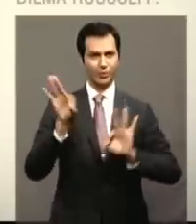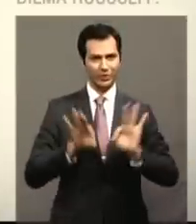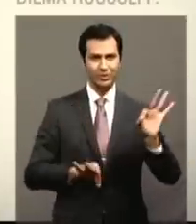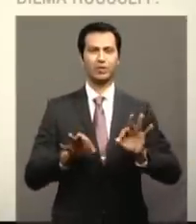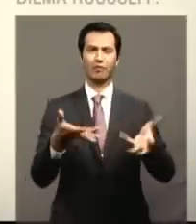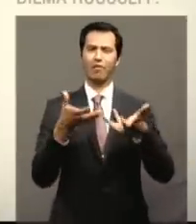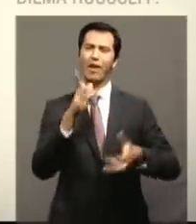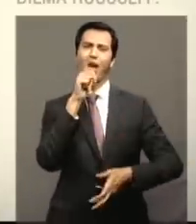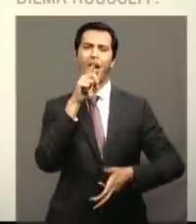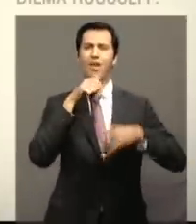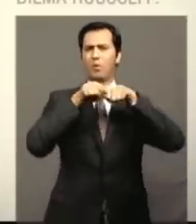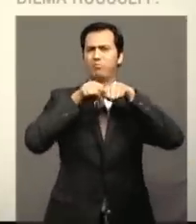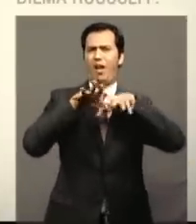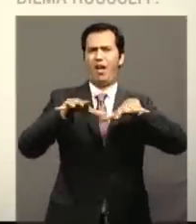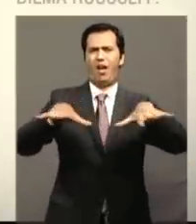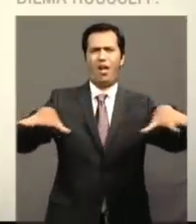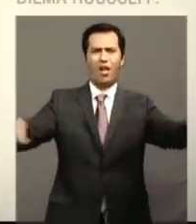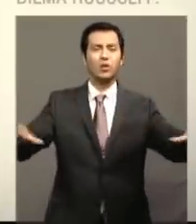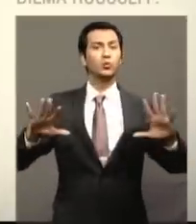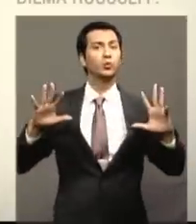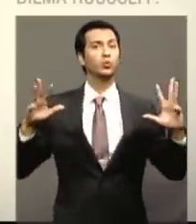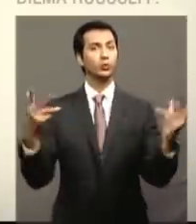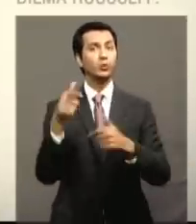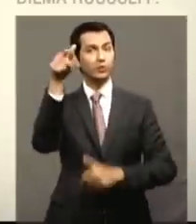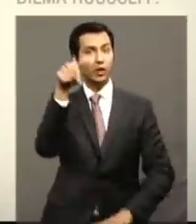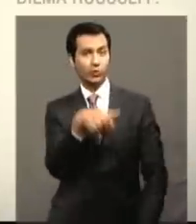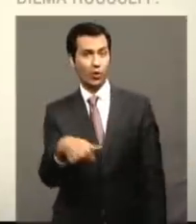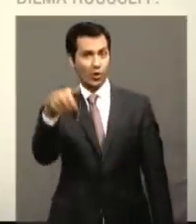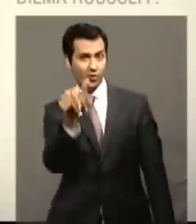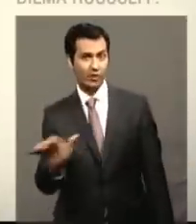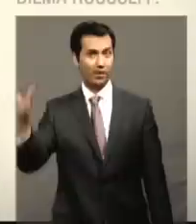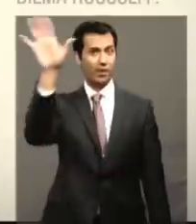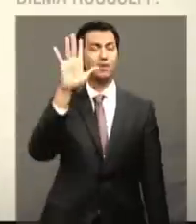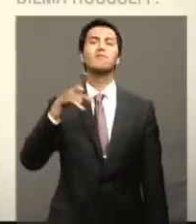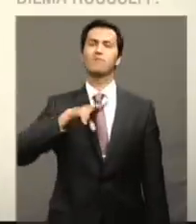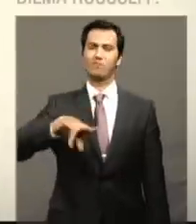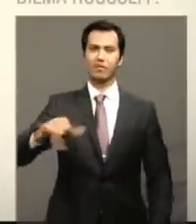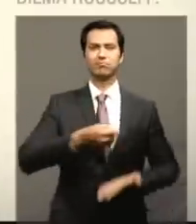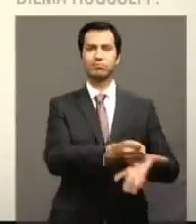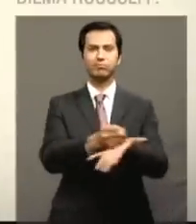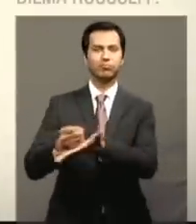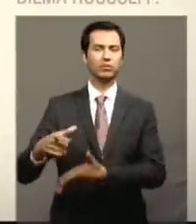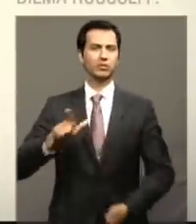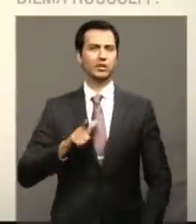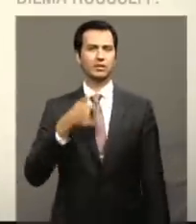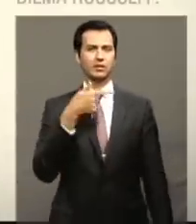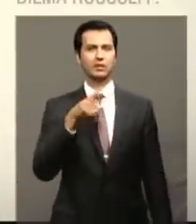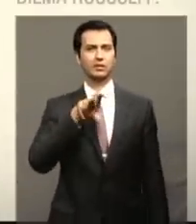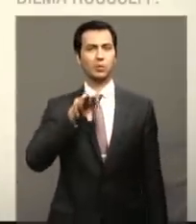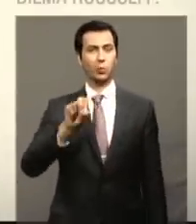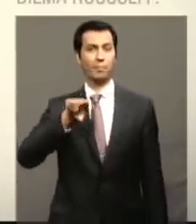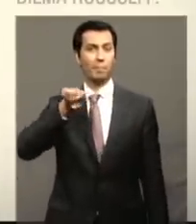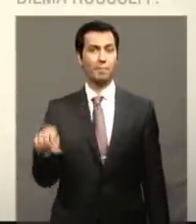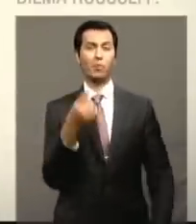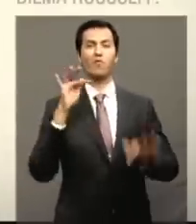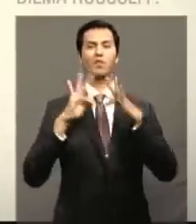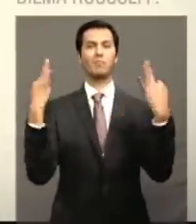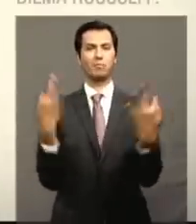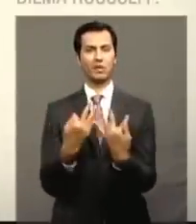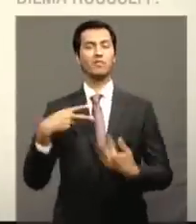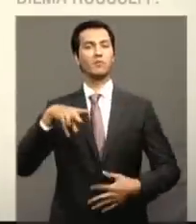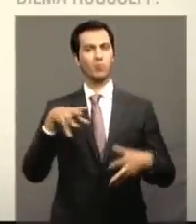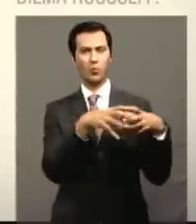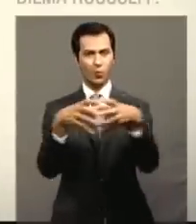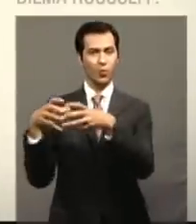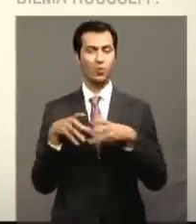água para todo mundo no semiário do nordestino beneficiando 750.000 famílias que